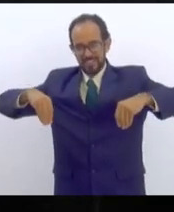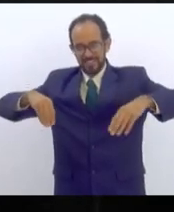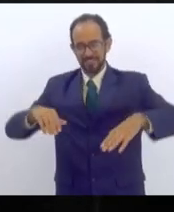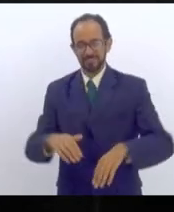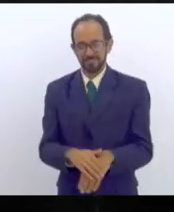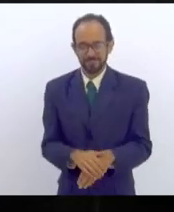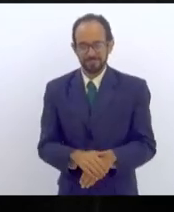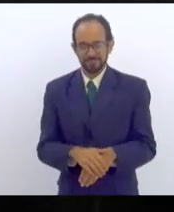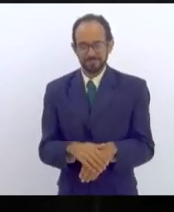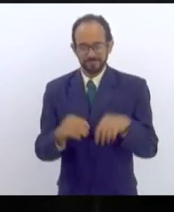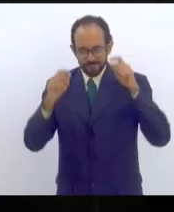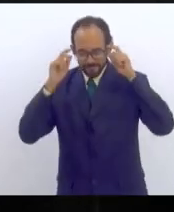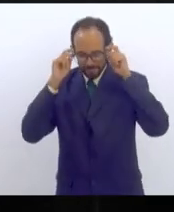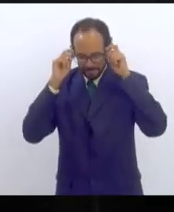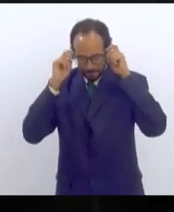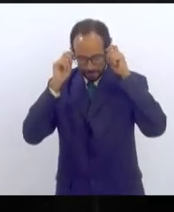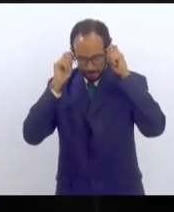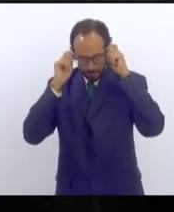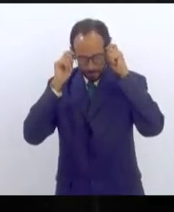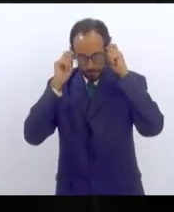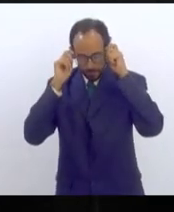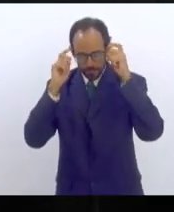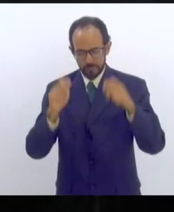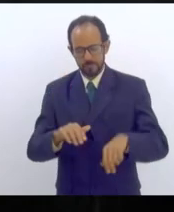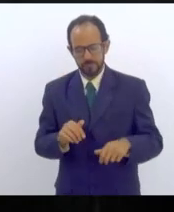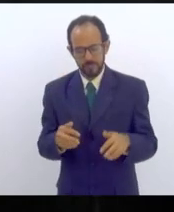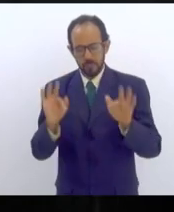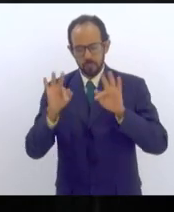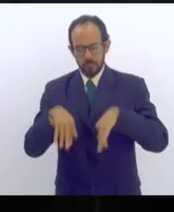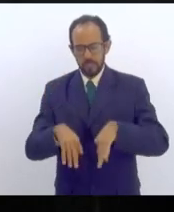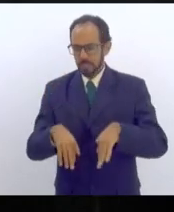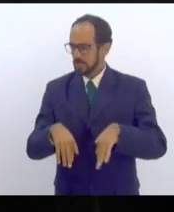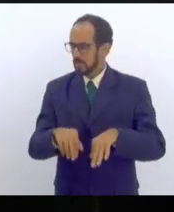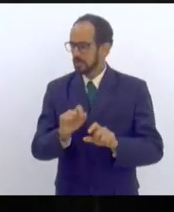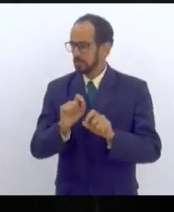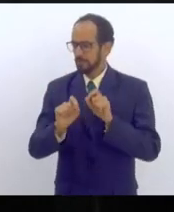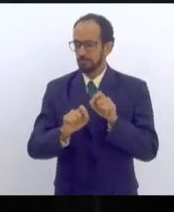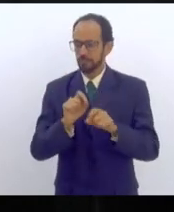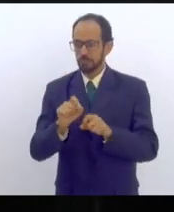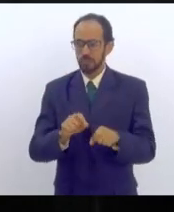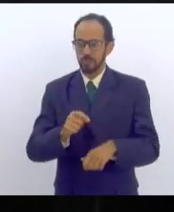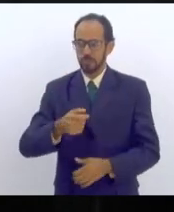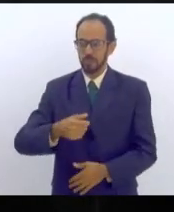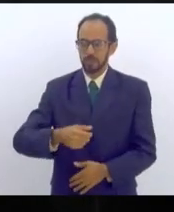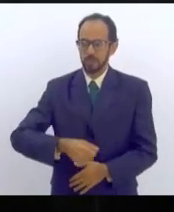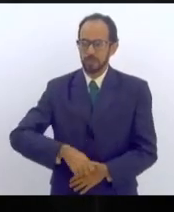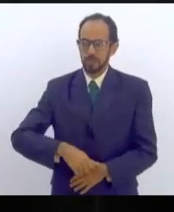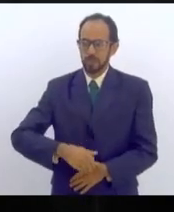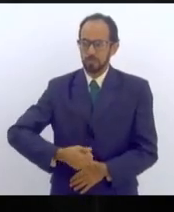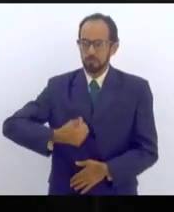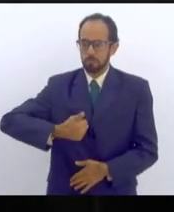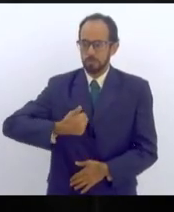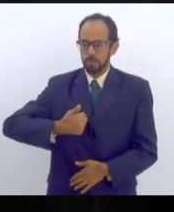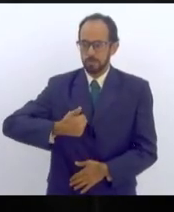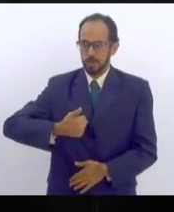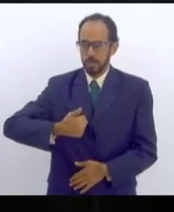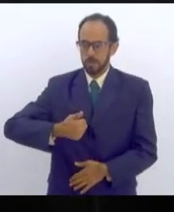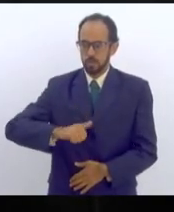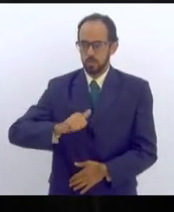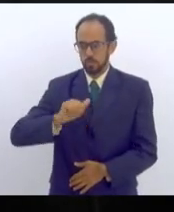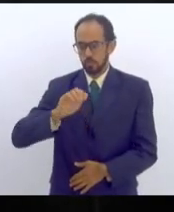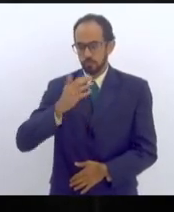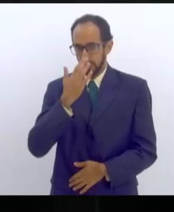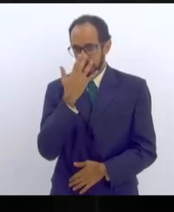topográficos. E encerrei em 1º de